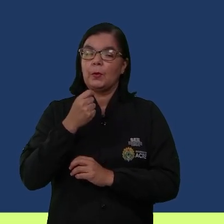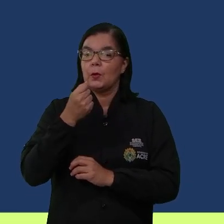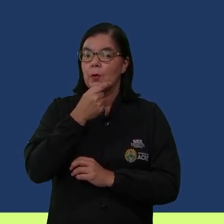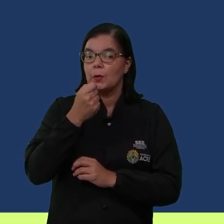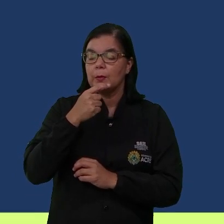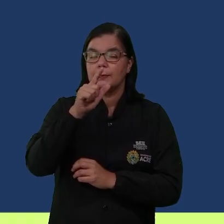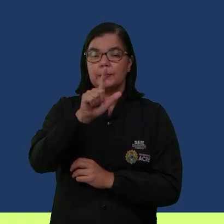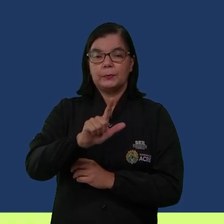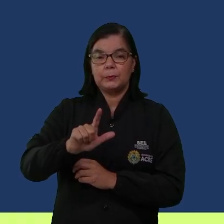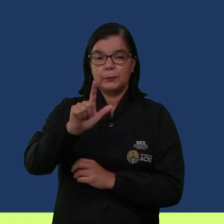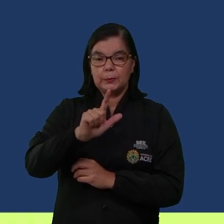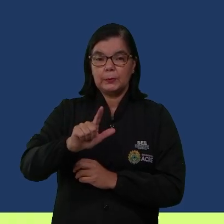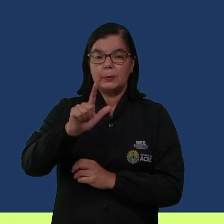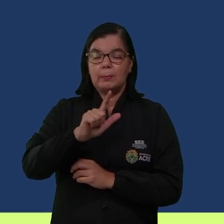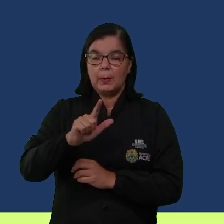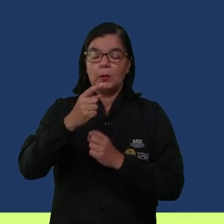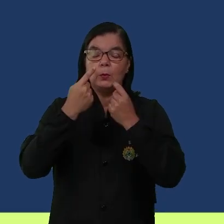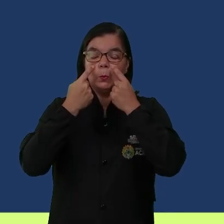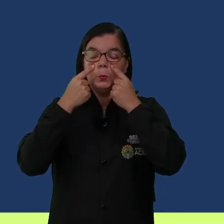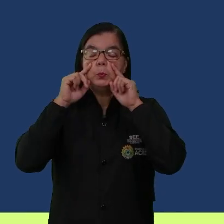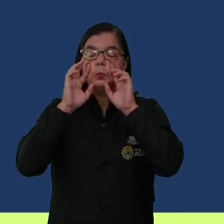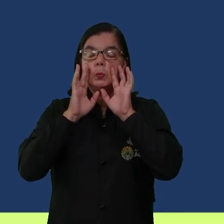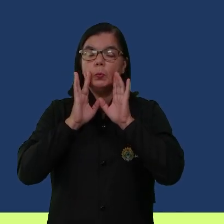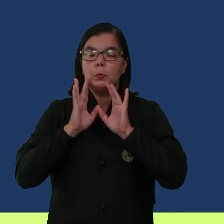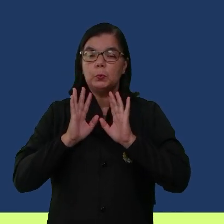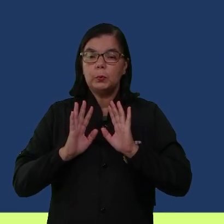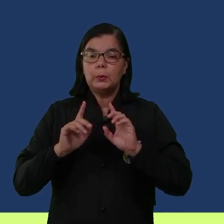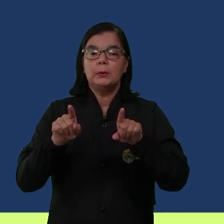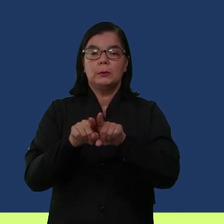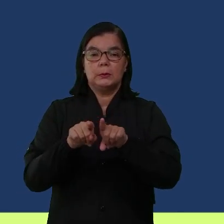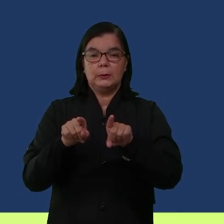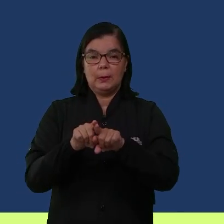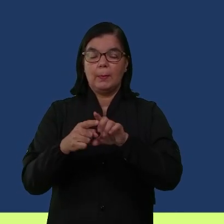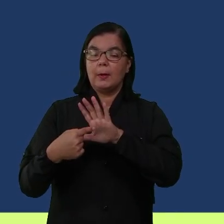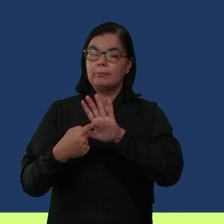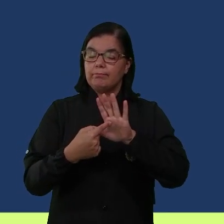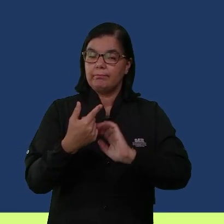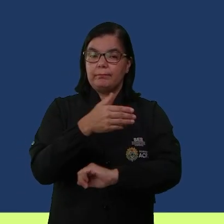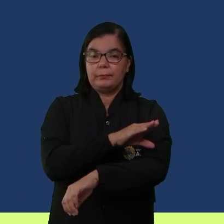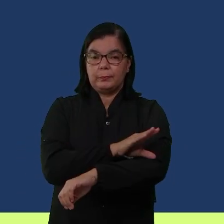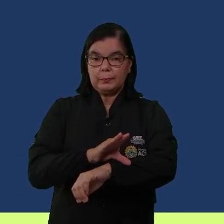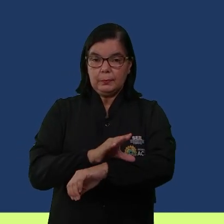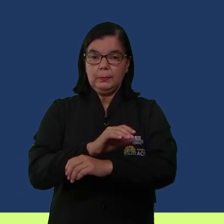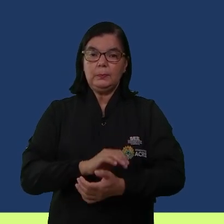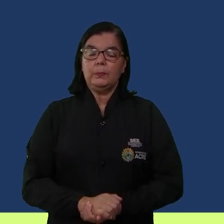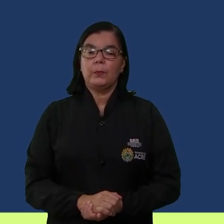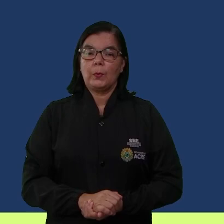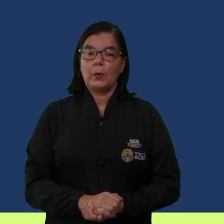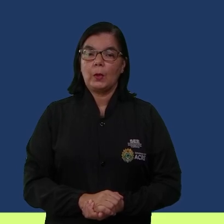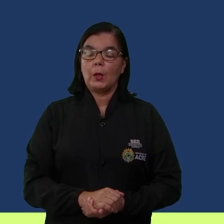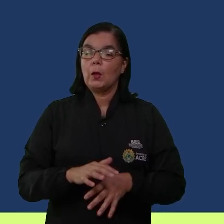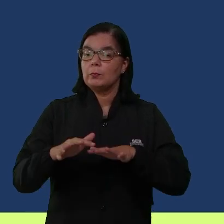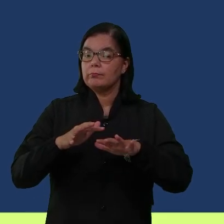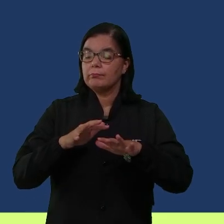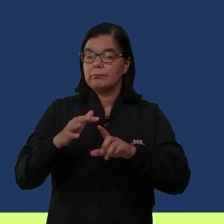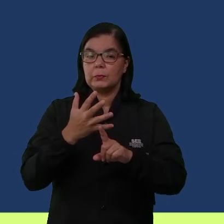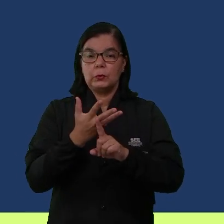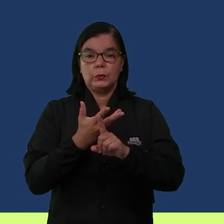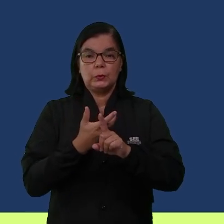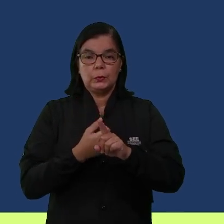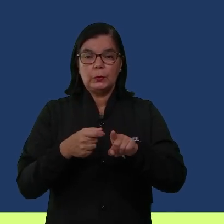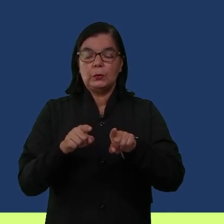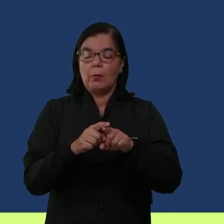são literárias, dramáticas e elas ganham destaque cultural. Os movimentos artísticos,